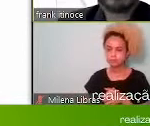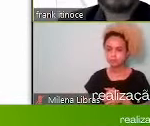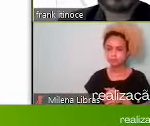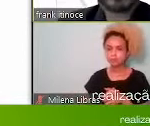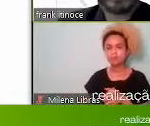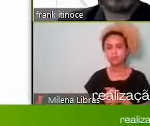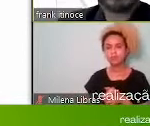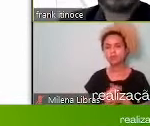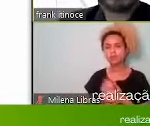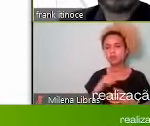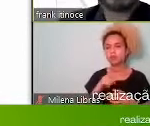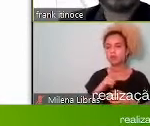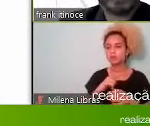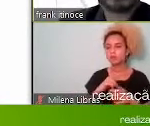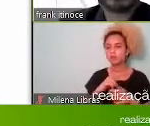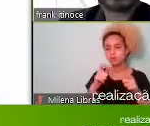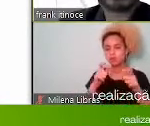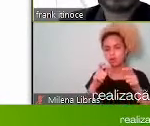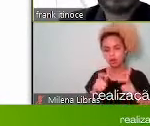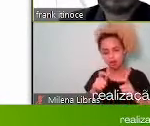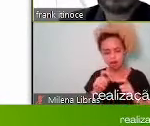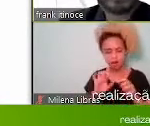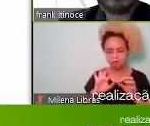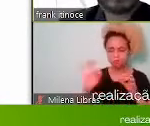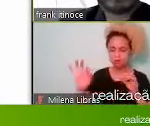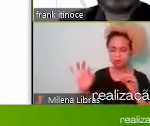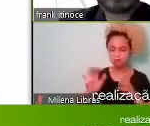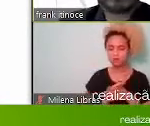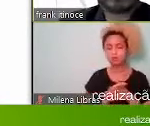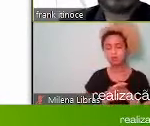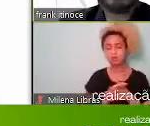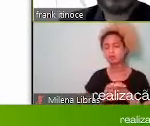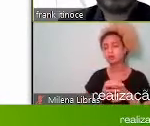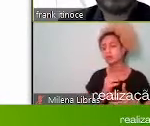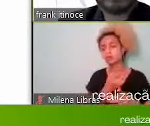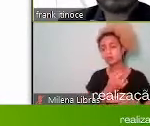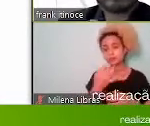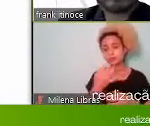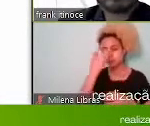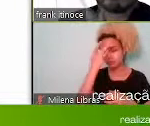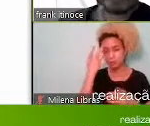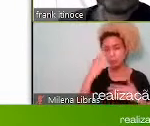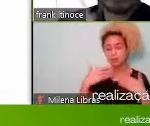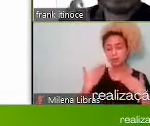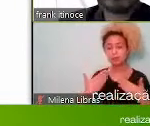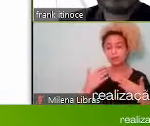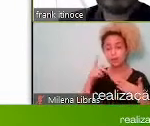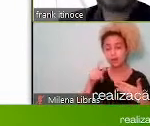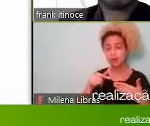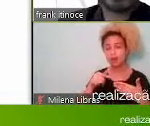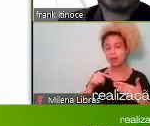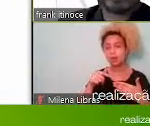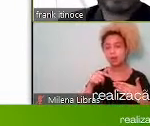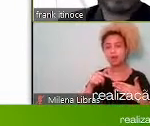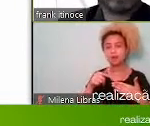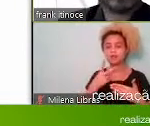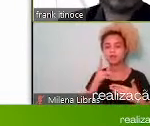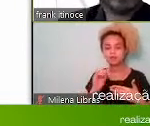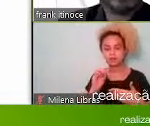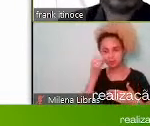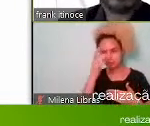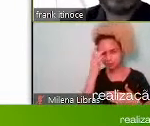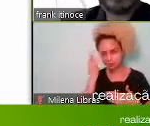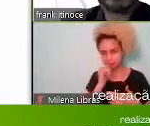Eu tenho uma fachada de tantos metros, cabe tantas pessoas. Então, cabe assim, 20 pessoas, por